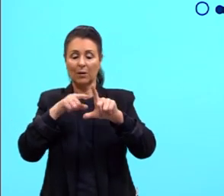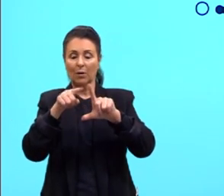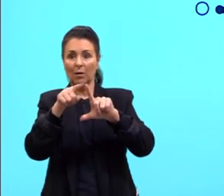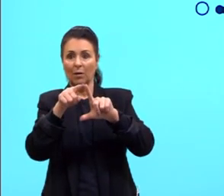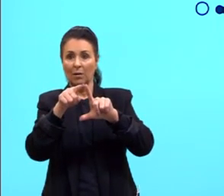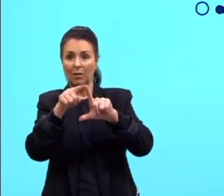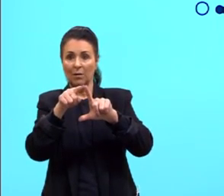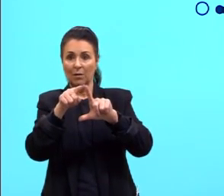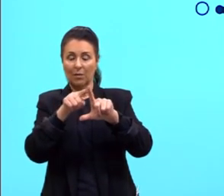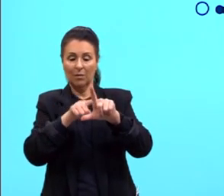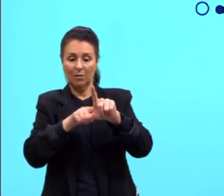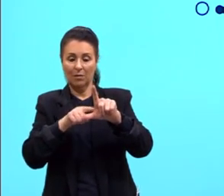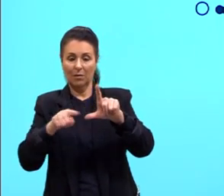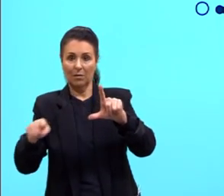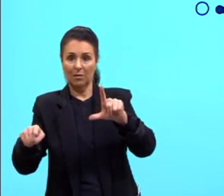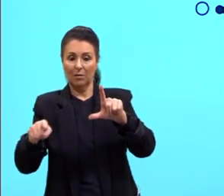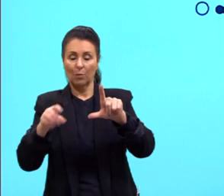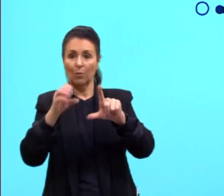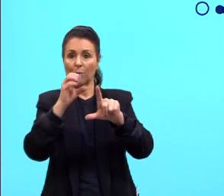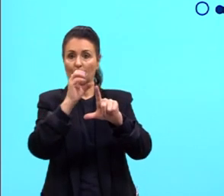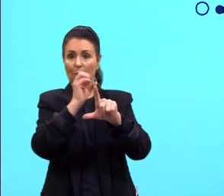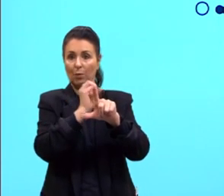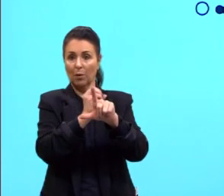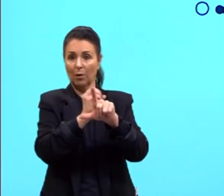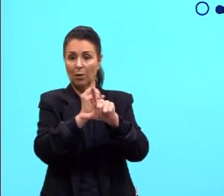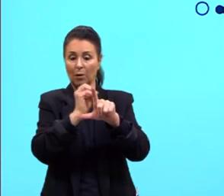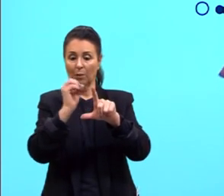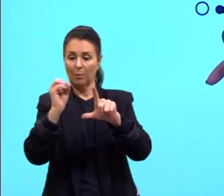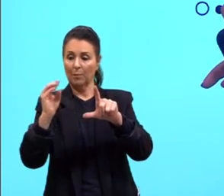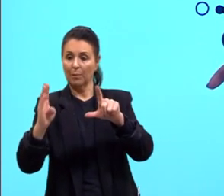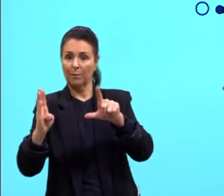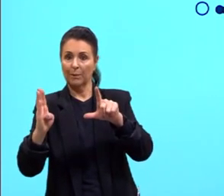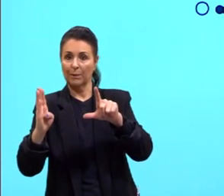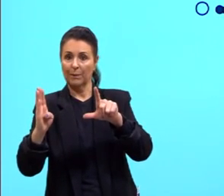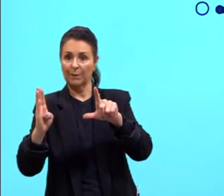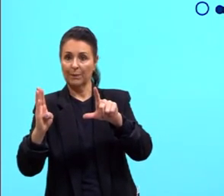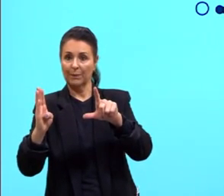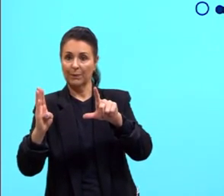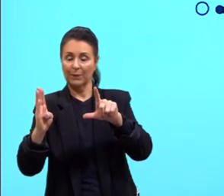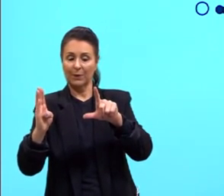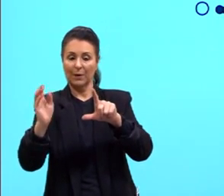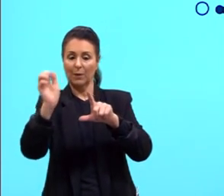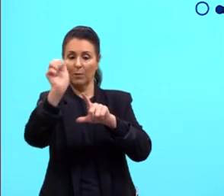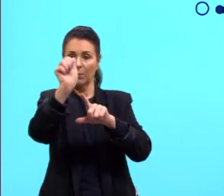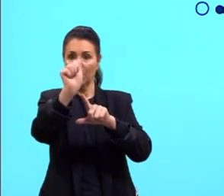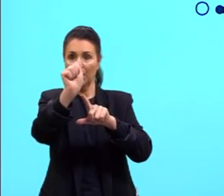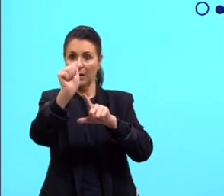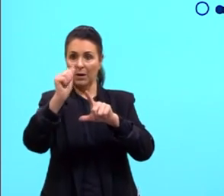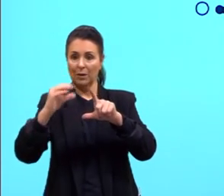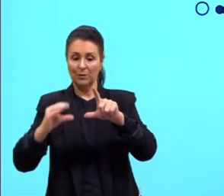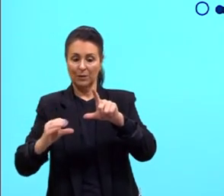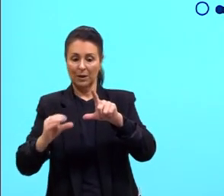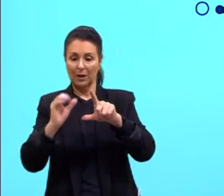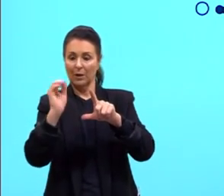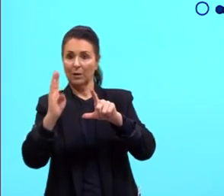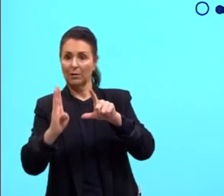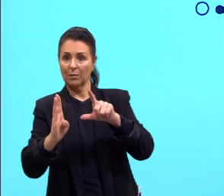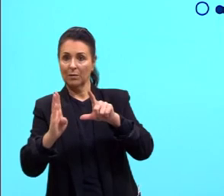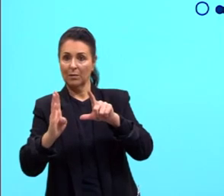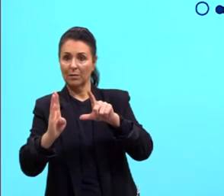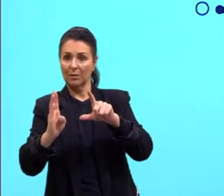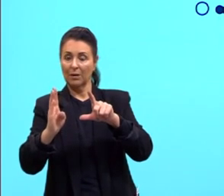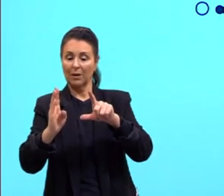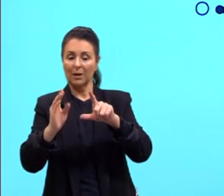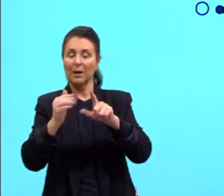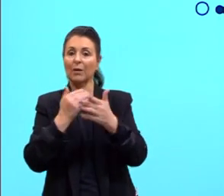segmento que o segmento AB tá E aí quando nós temos esse encontro nós formamos outros